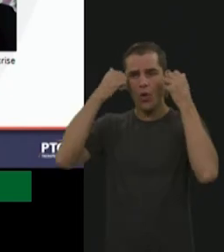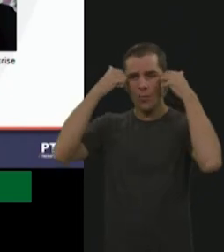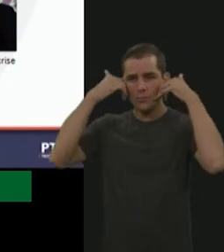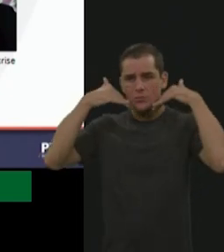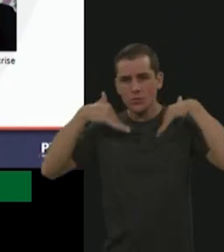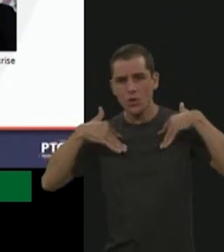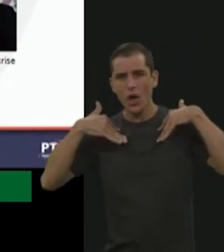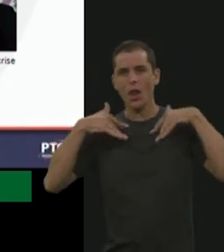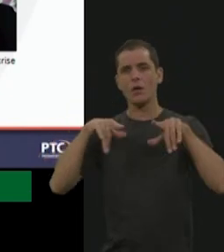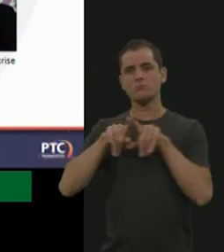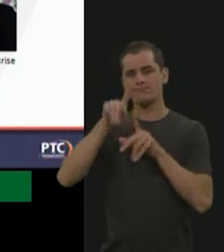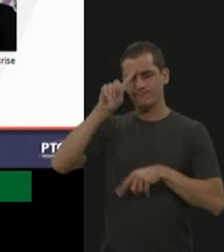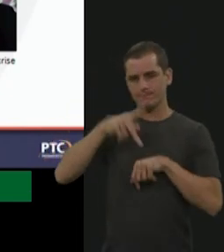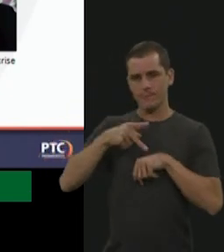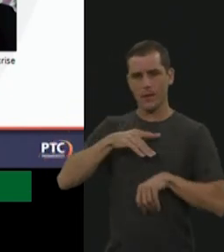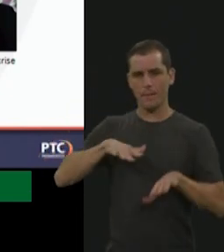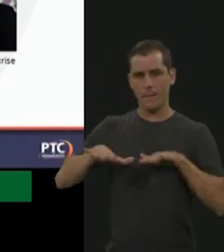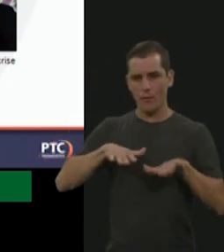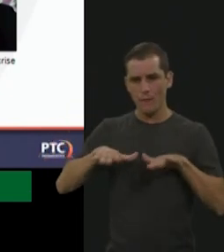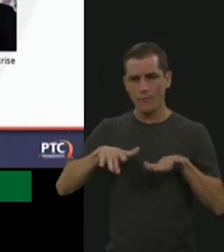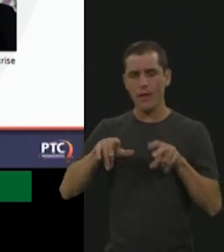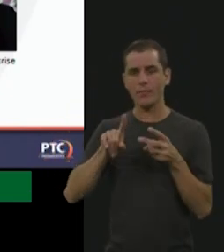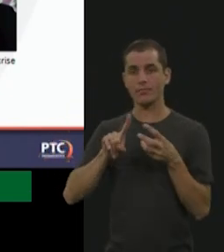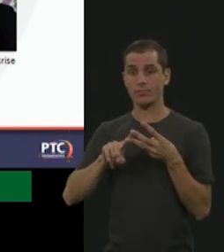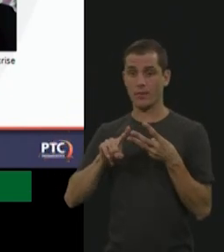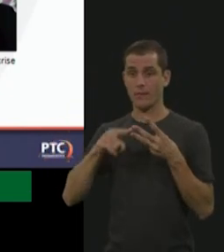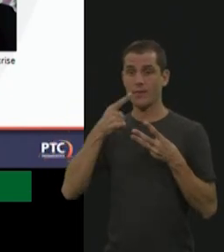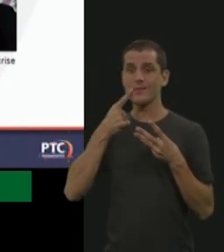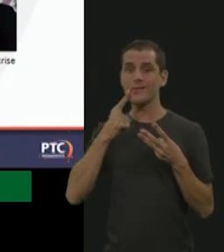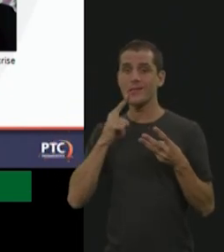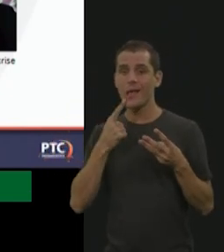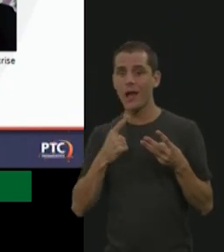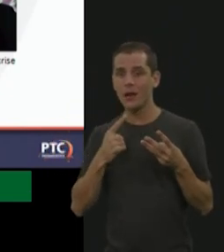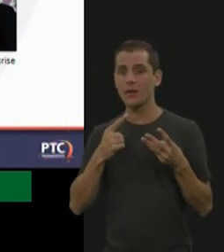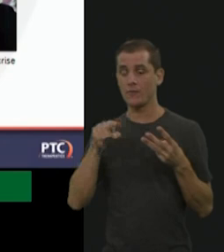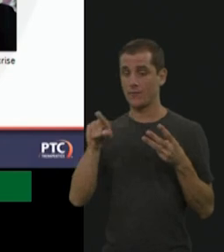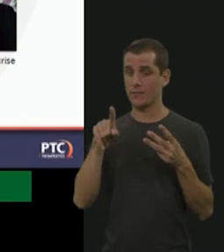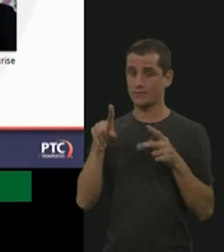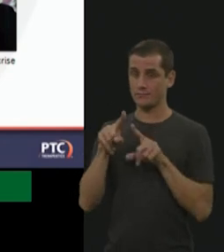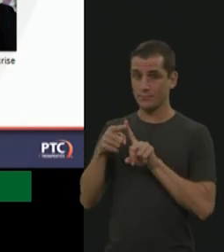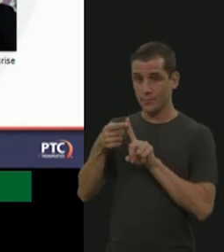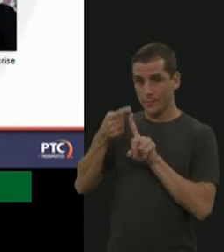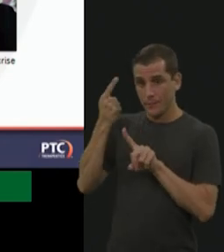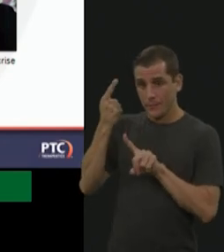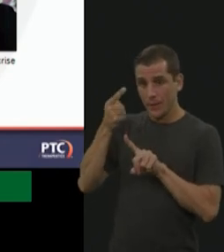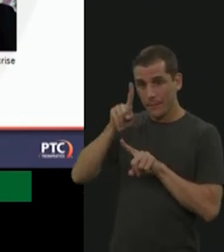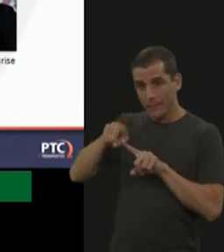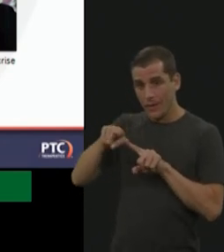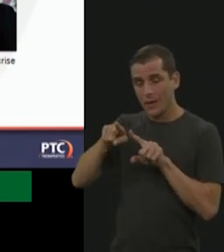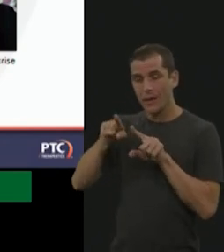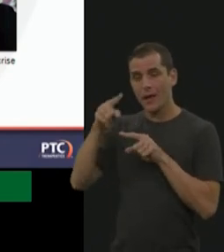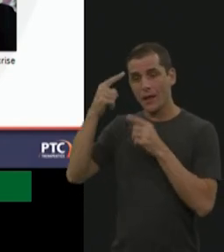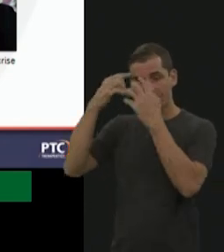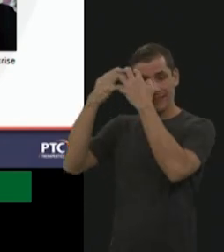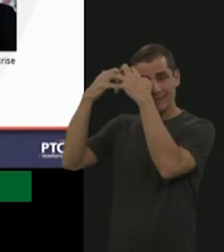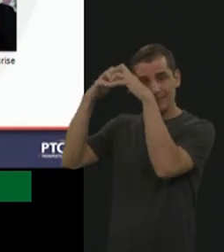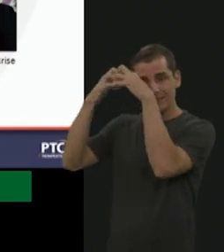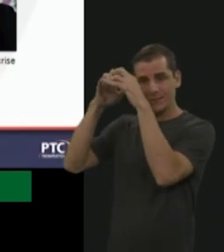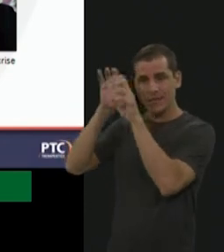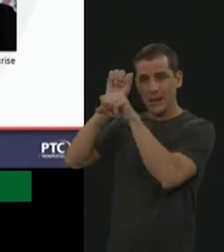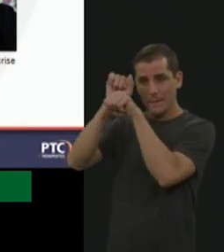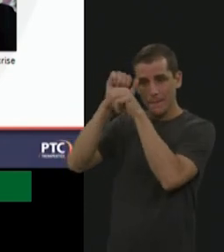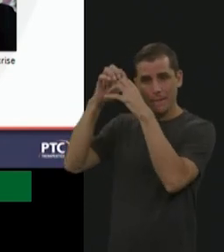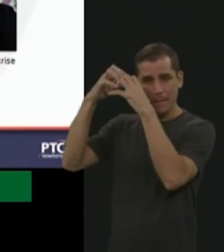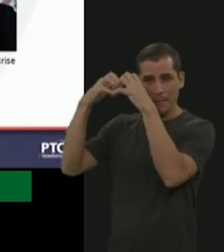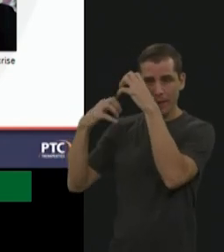foram diagnosticados previamente como paralisia cerebral. E depois que foi feito o exame de ressonância magnética, não